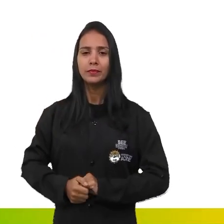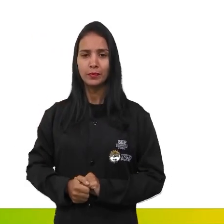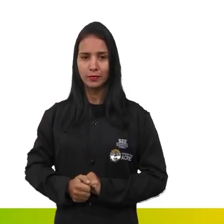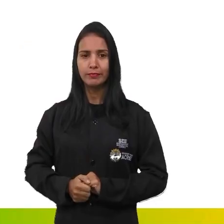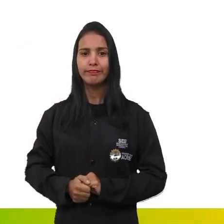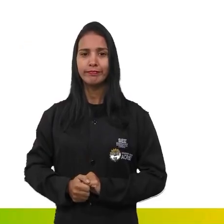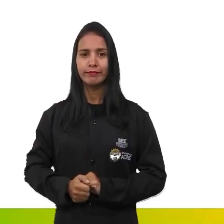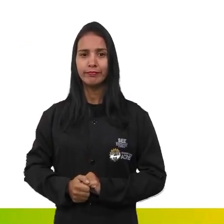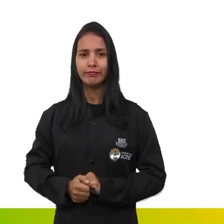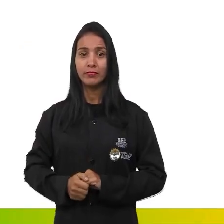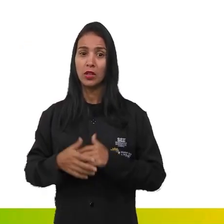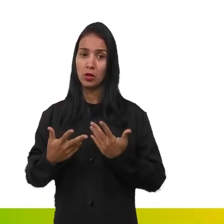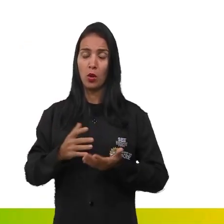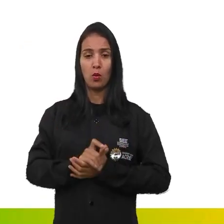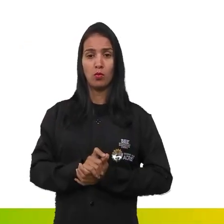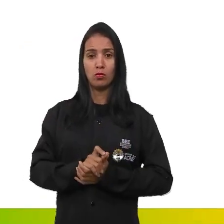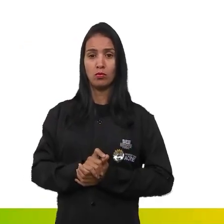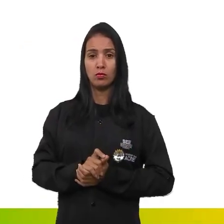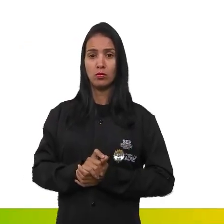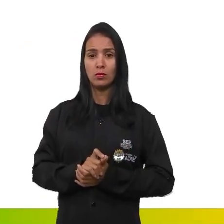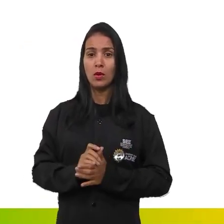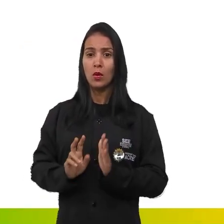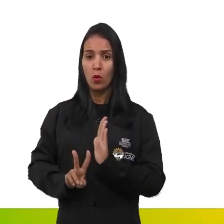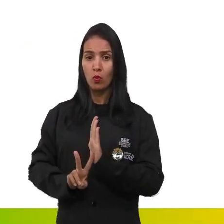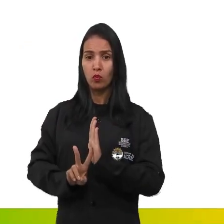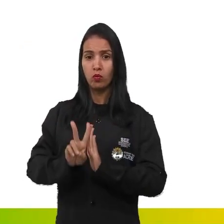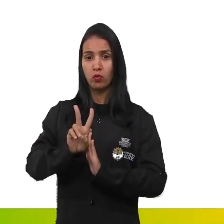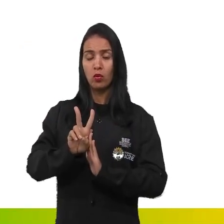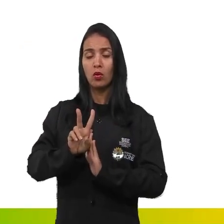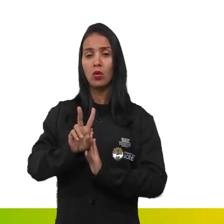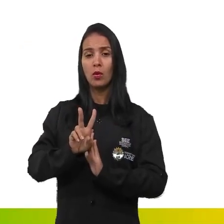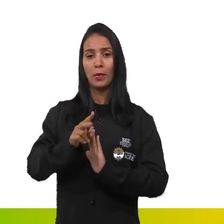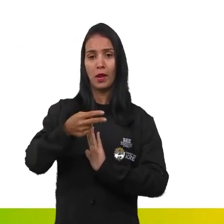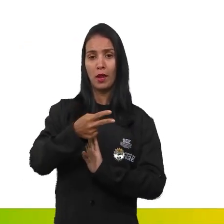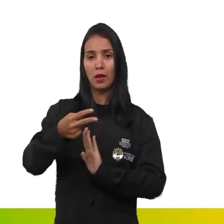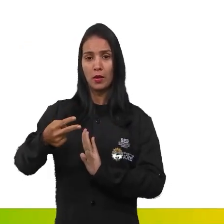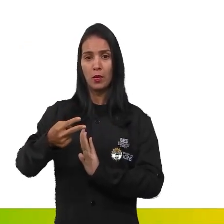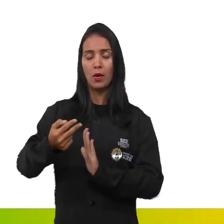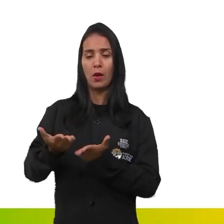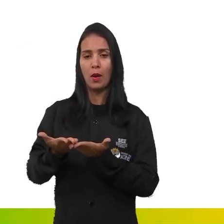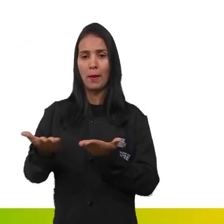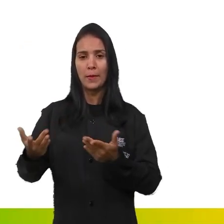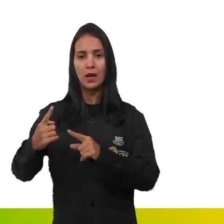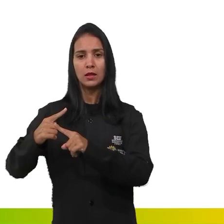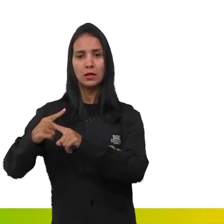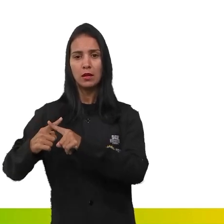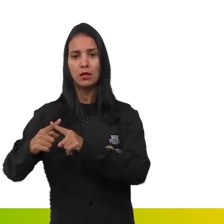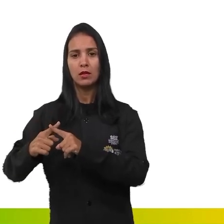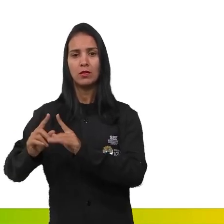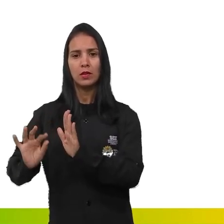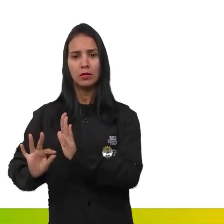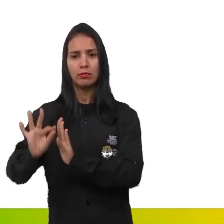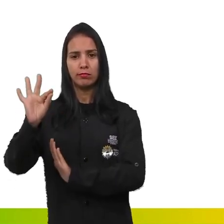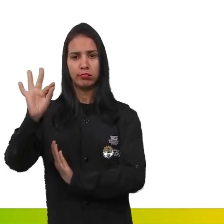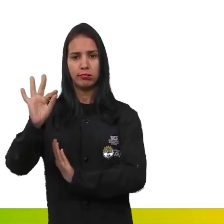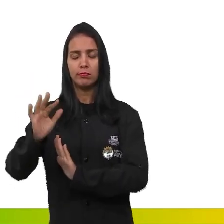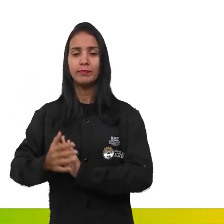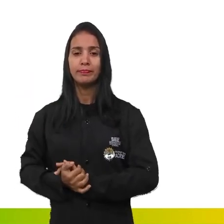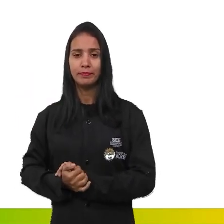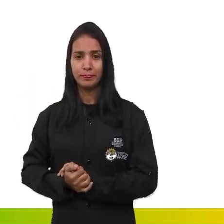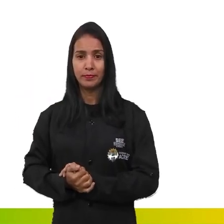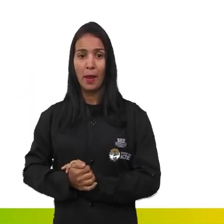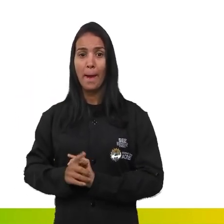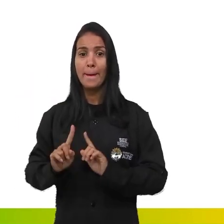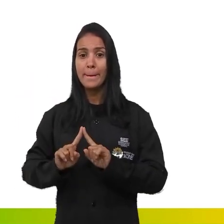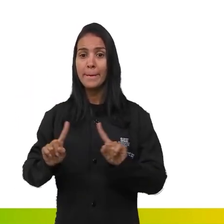Aí eu vou dizer, olha, o volume é assim, tá? Base vezes a altura. Então eu estou tomando isso aqui como uma verdade. Agora, à medida que eu tomo isso como uma verdade, eu